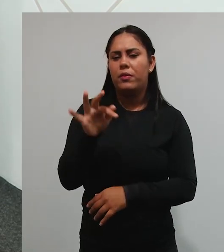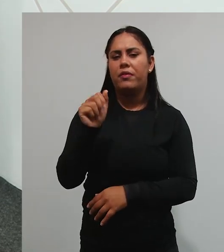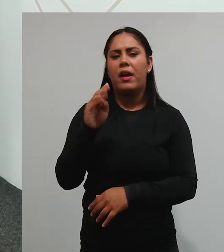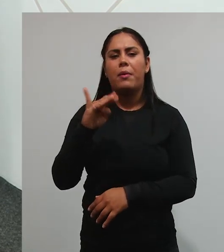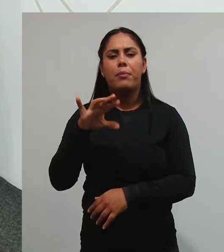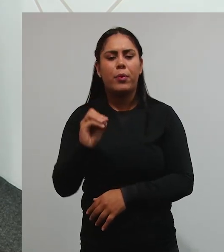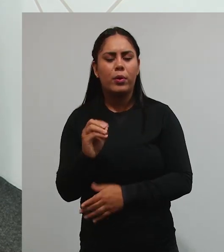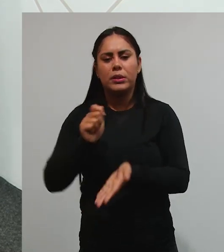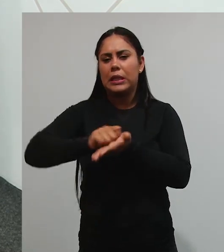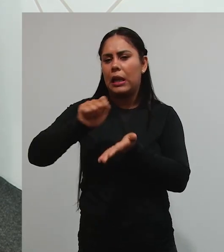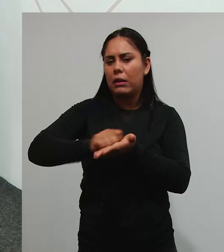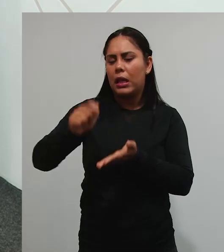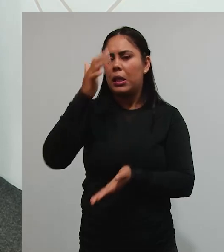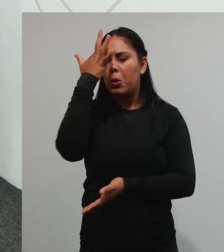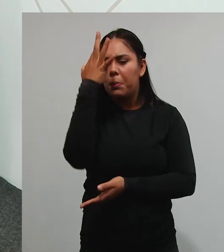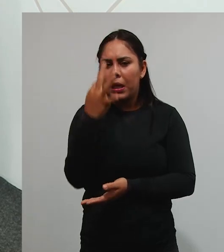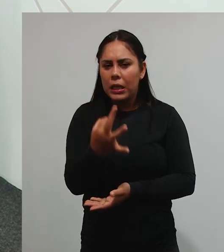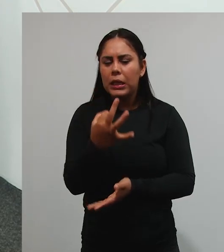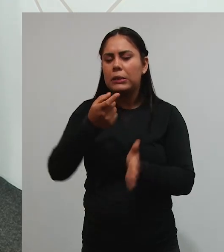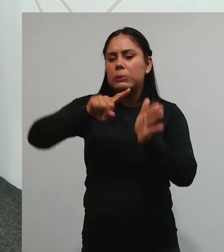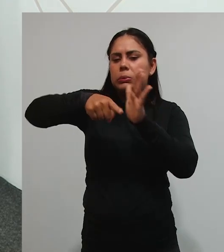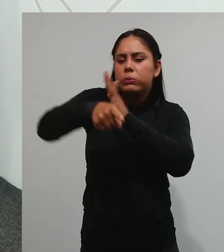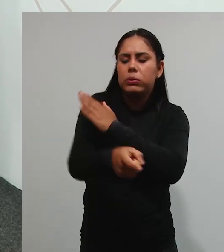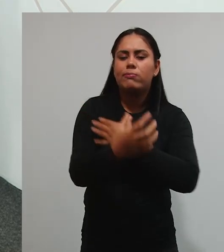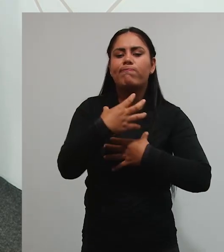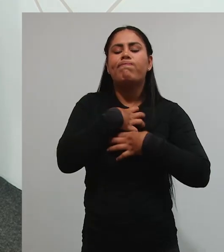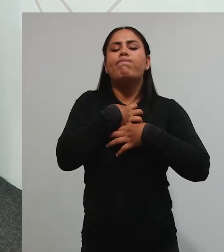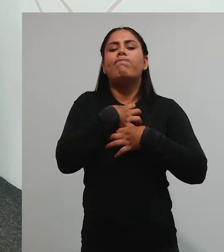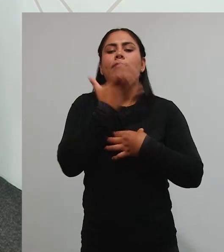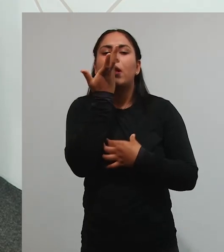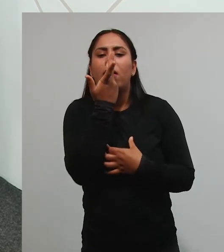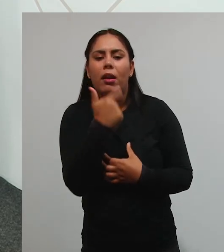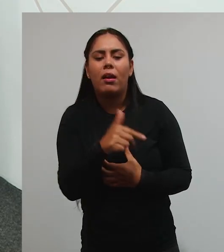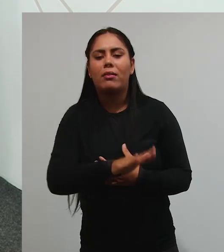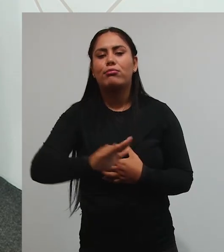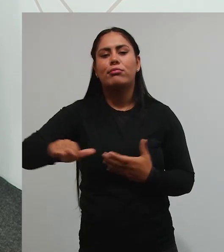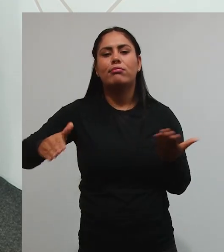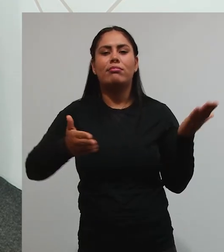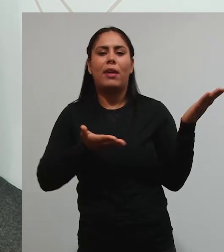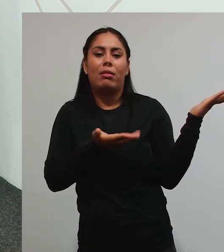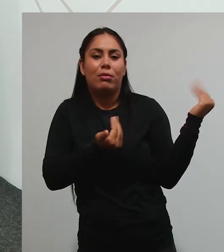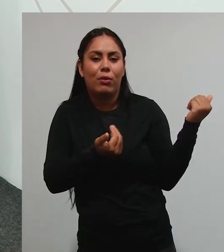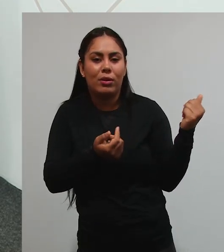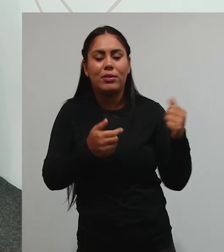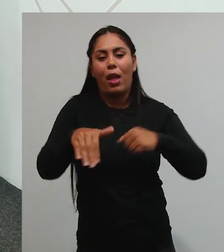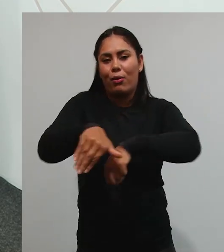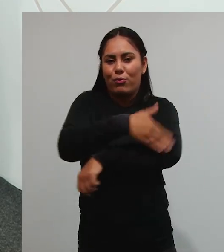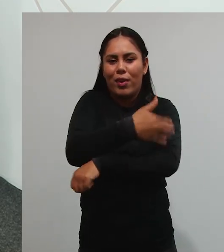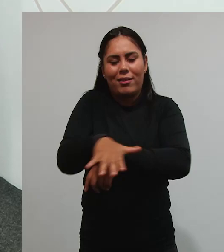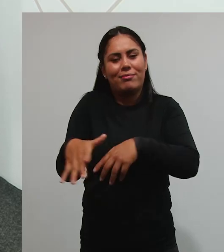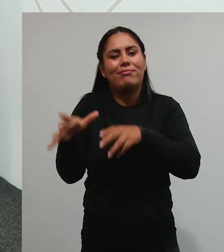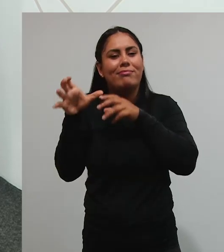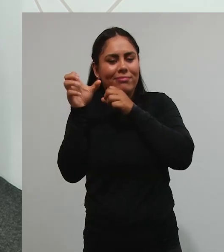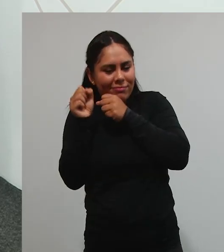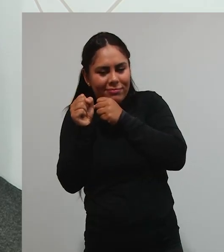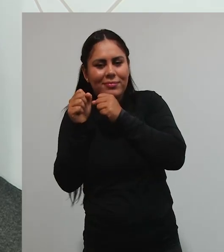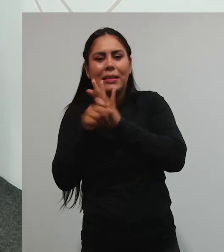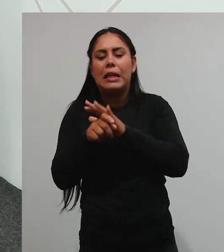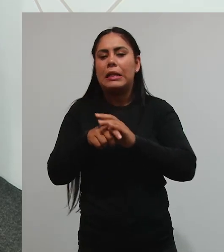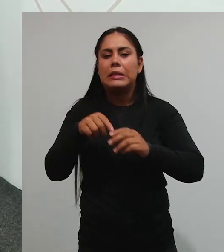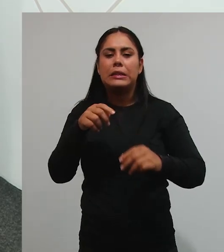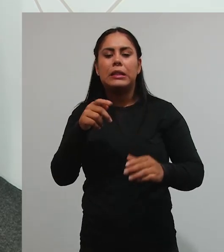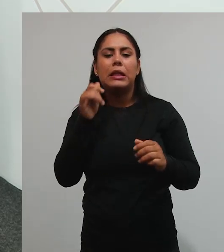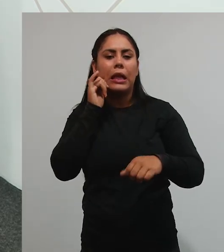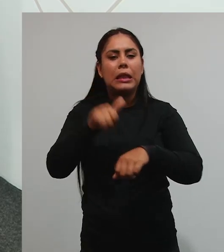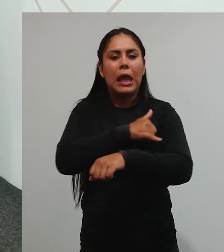ao compreendermos profundamente a situação das crianças e adolescentes em situação de rua, verificamos que suas táticas de